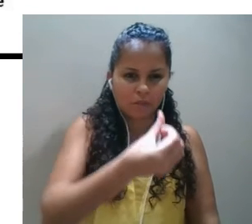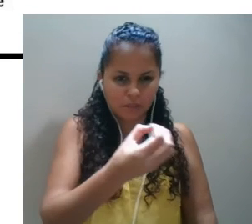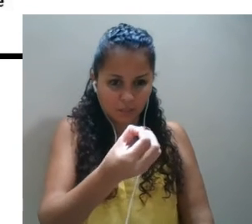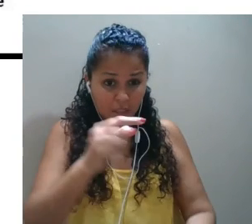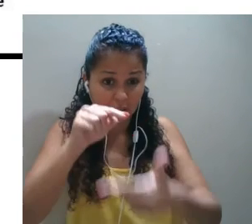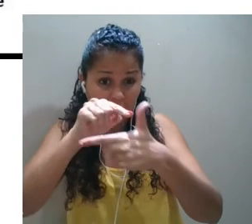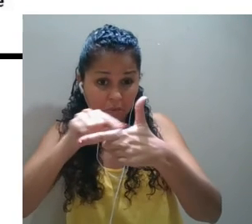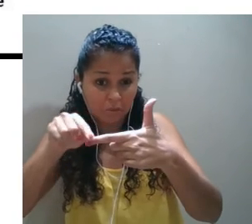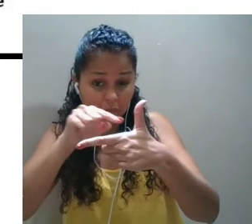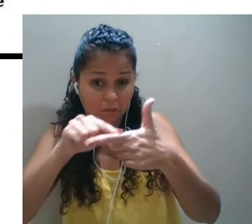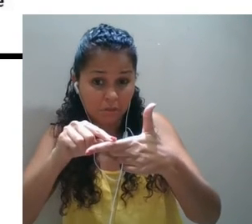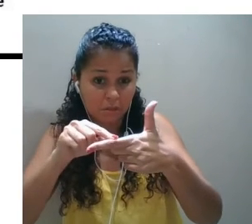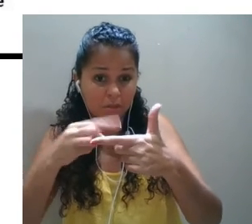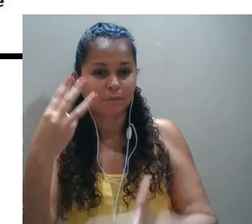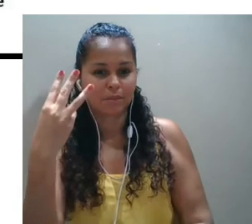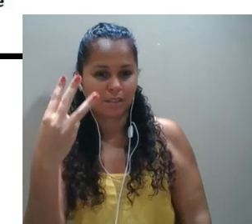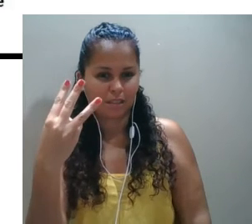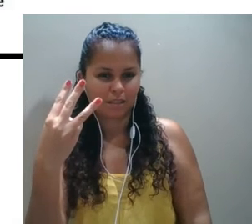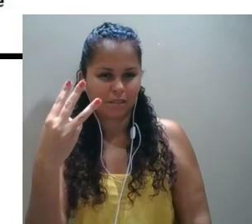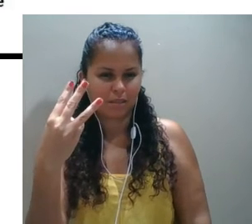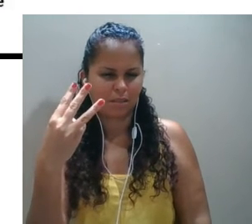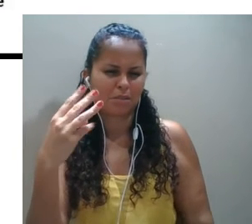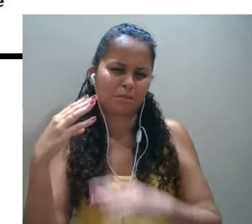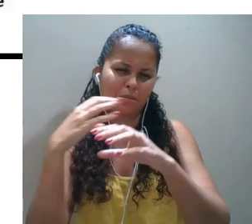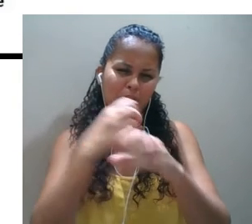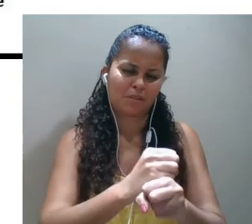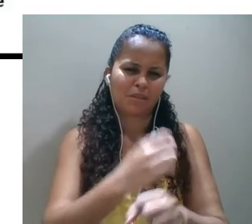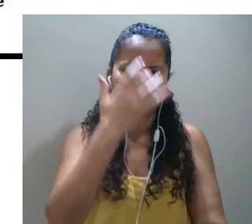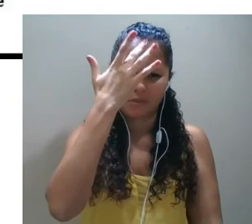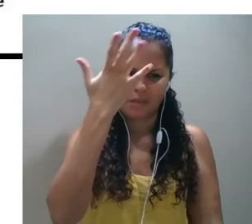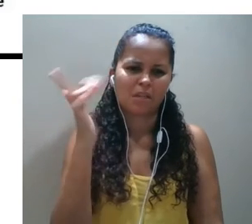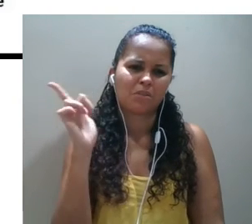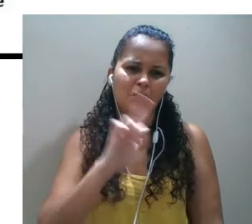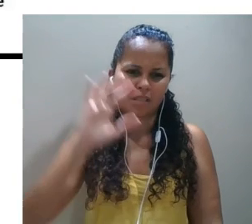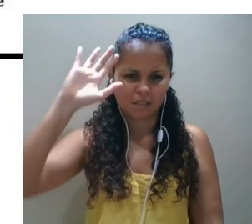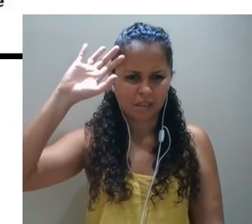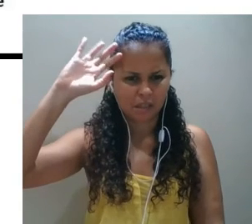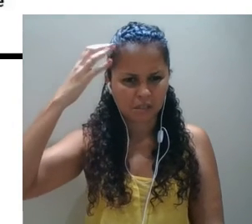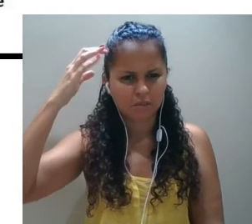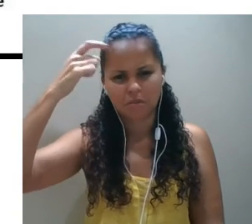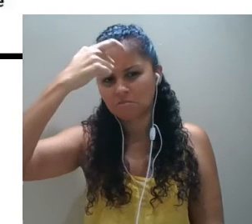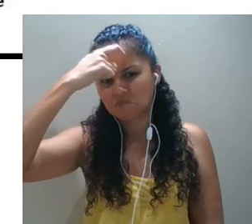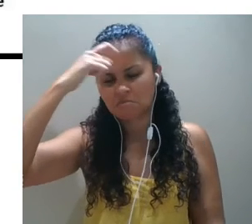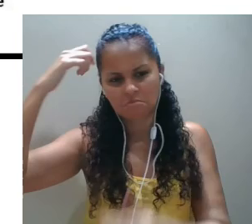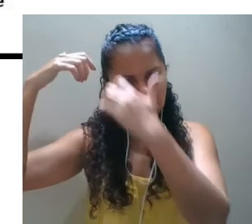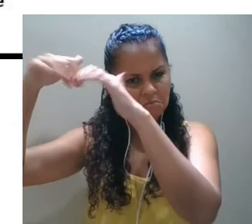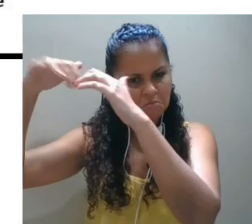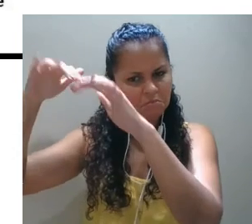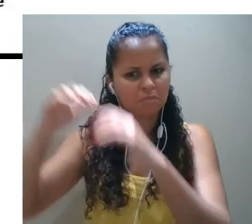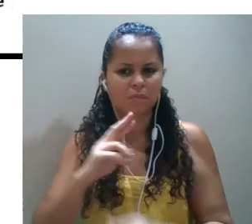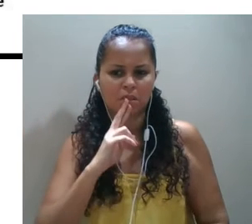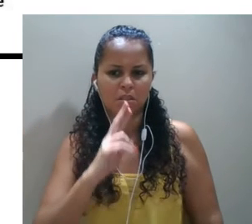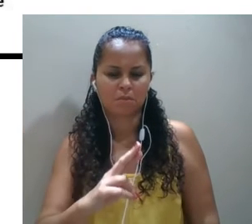e dividir isso por 3. É uma continha que dá, inclusive, para fazer de cabeça. 900 por 3 vai dar 300, 60 por